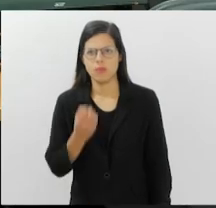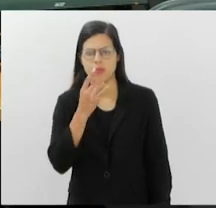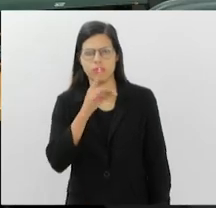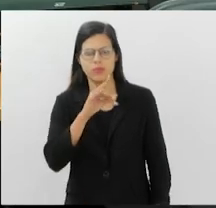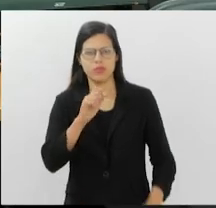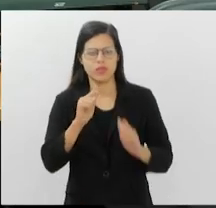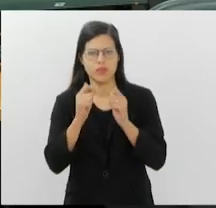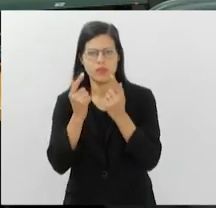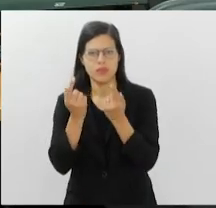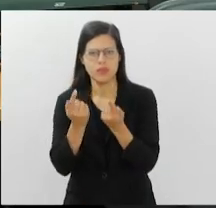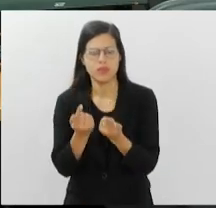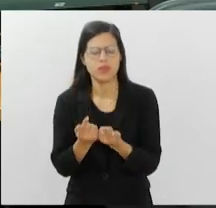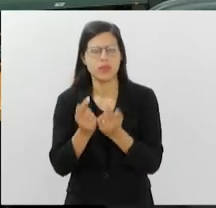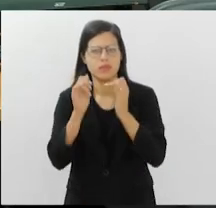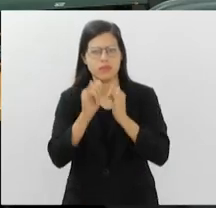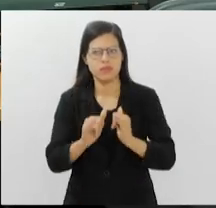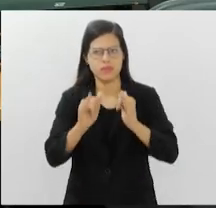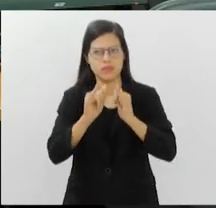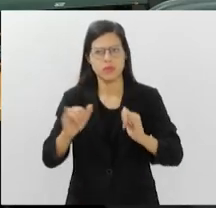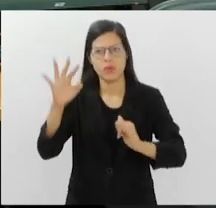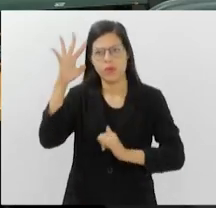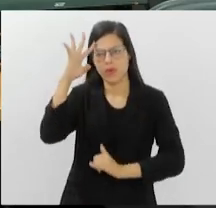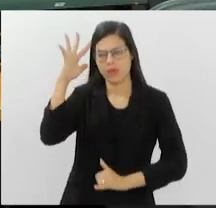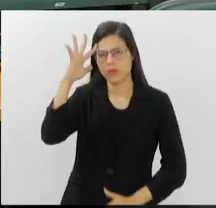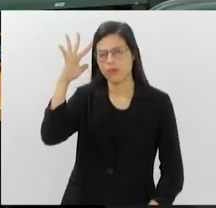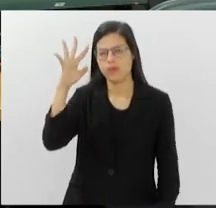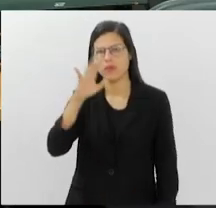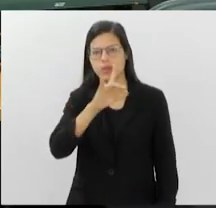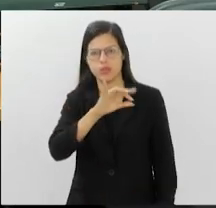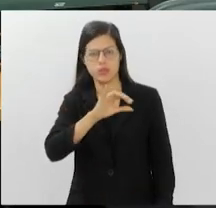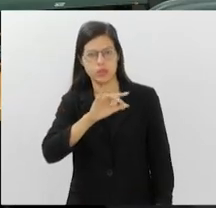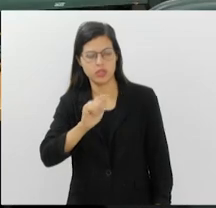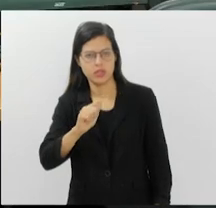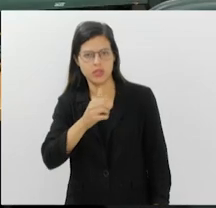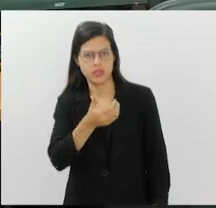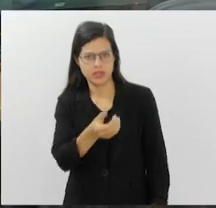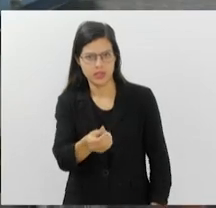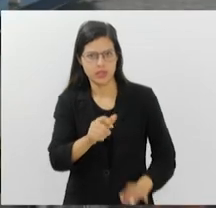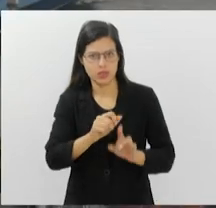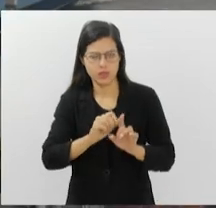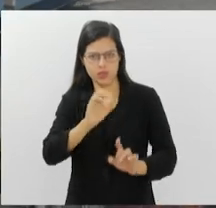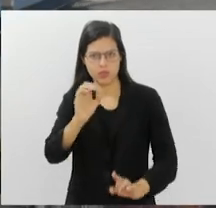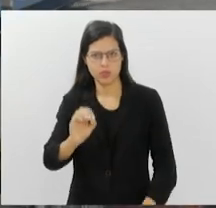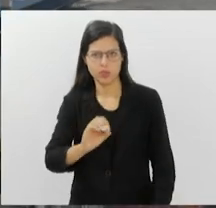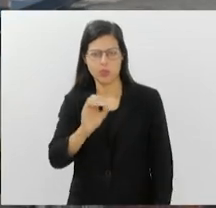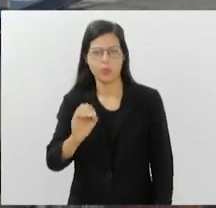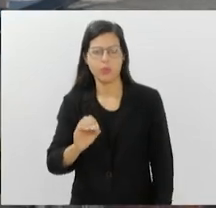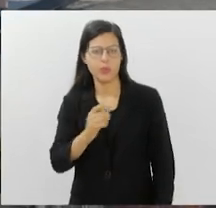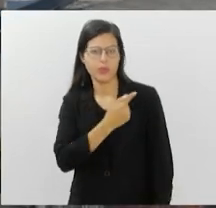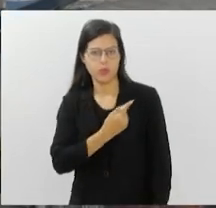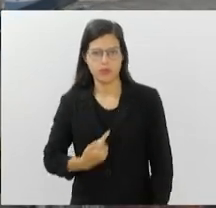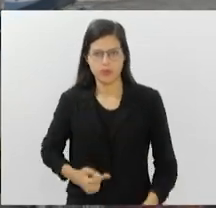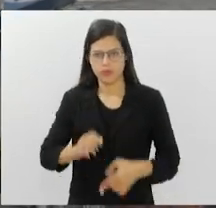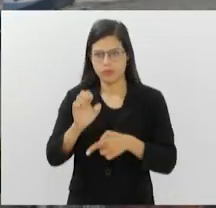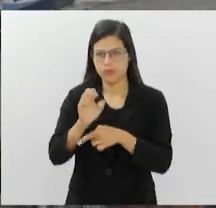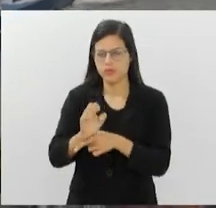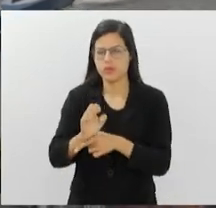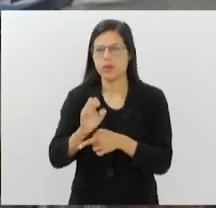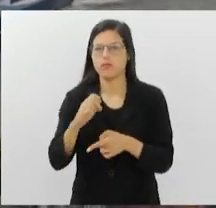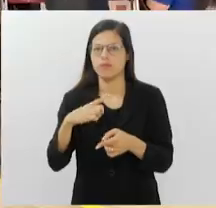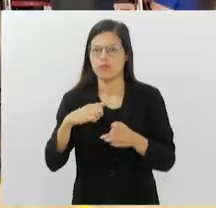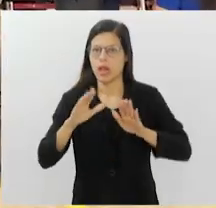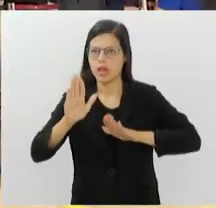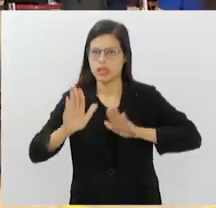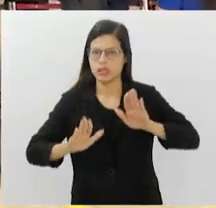O Bom Dia Alerj traz os seguintes destaques nesta quarta-feira, 16 de outubro. O governo do estado vai abrir licitação